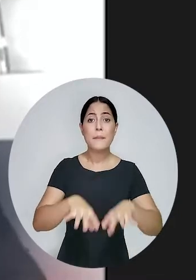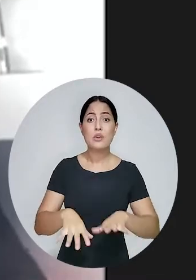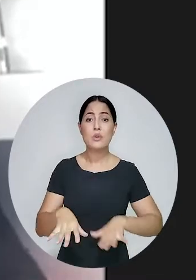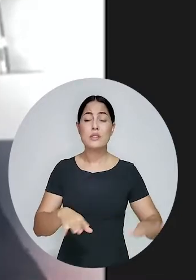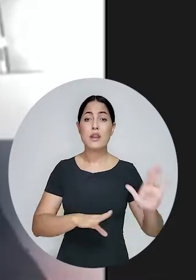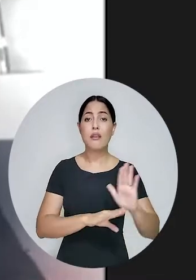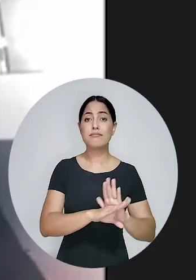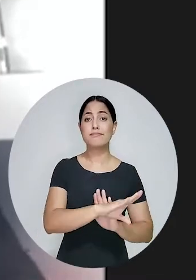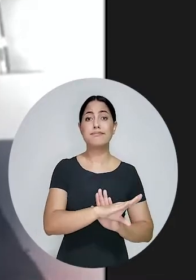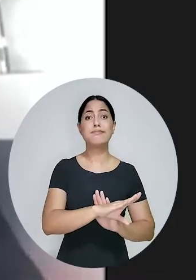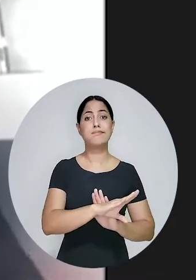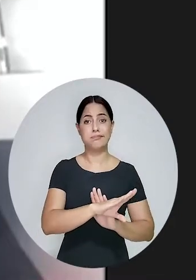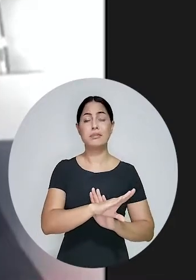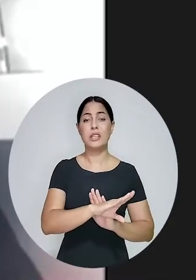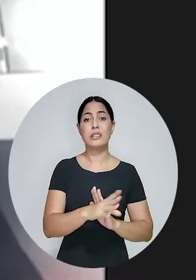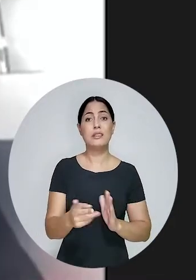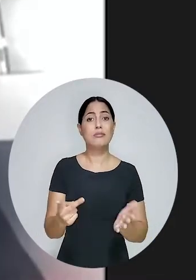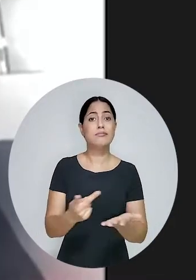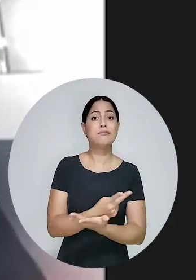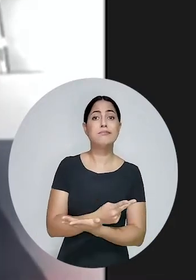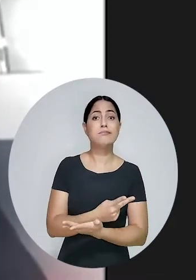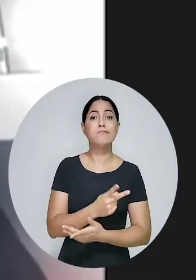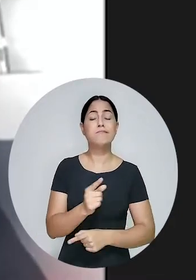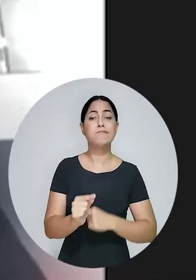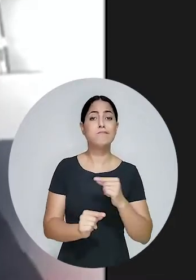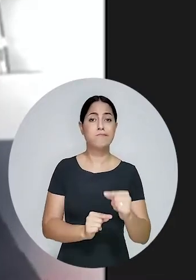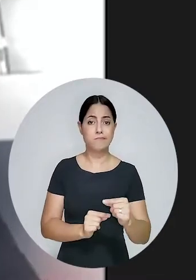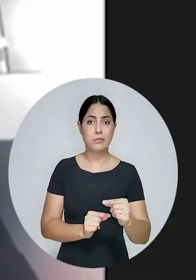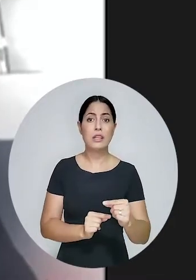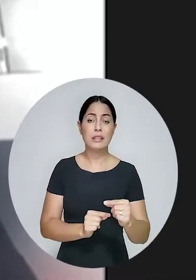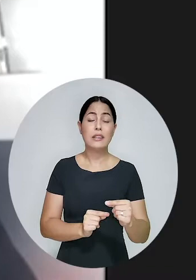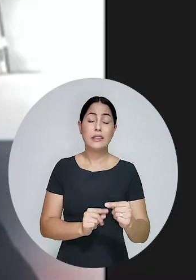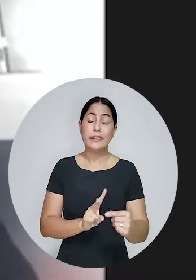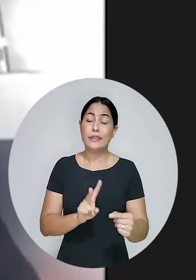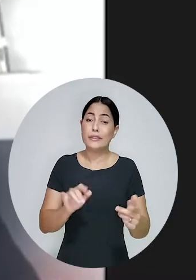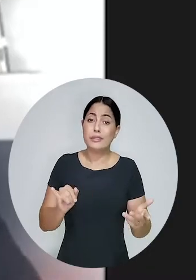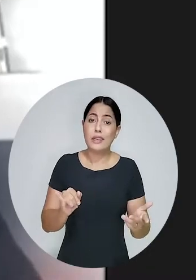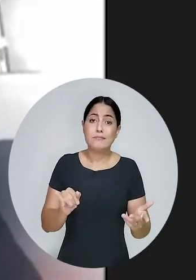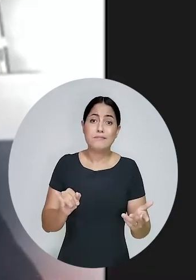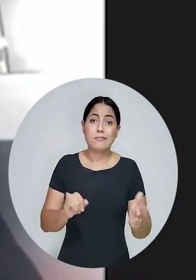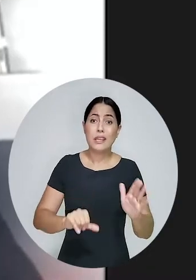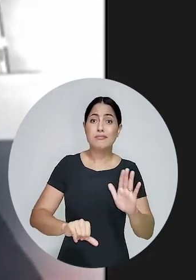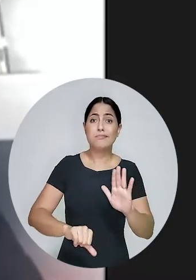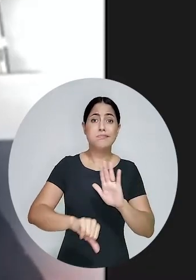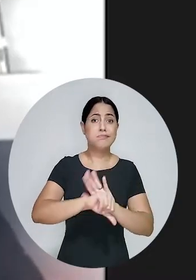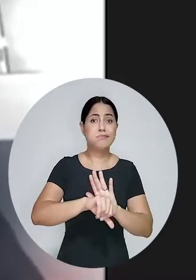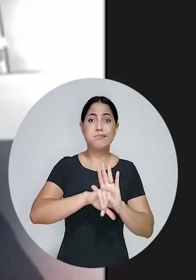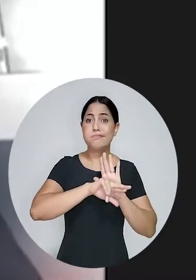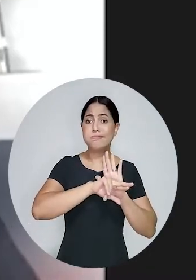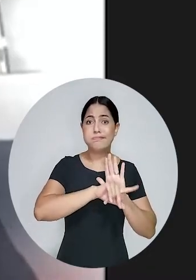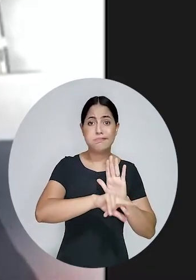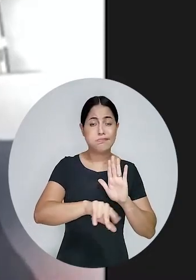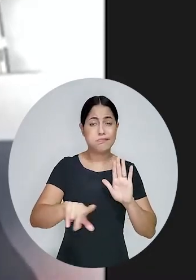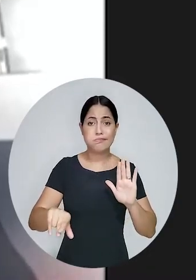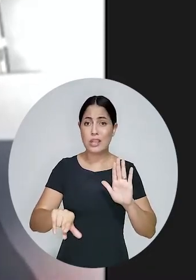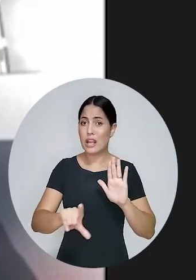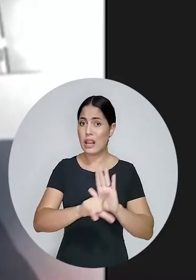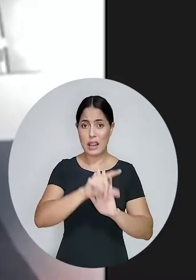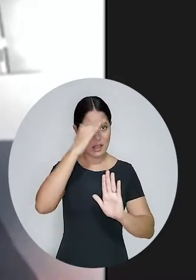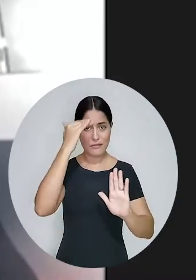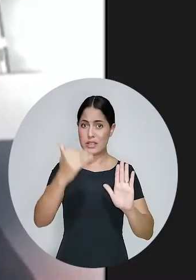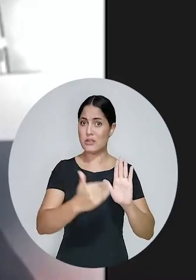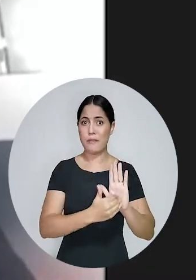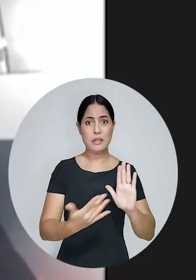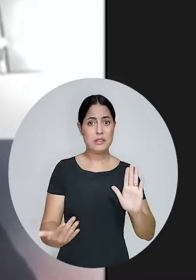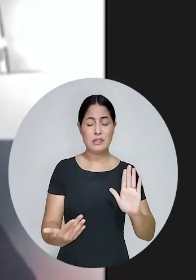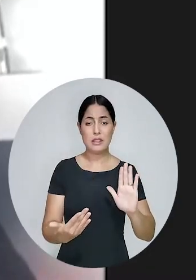também, né, podem ilícitos passarem, né? Todo tipo de ilícito pode ser cometido no mercado, né? Por exemplo, o uso